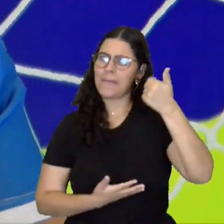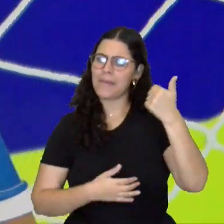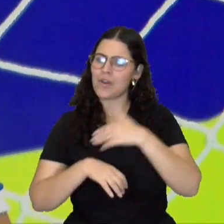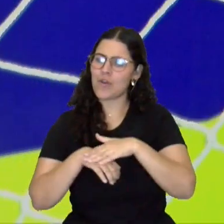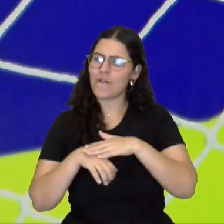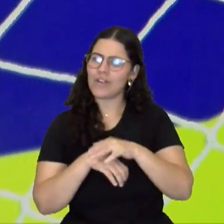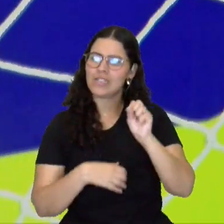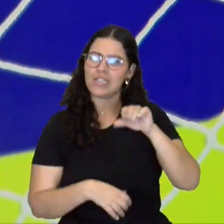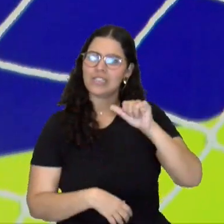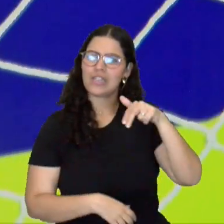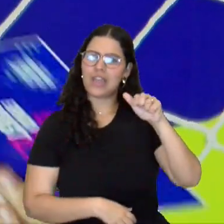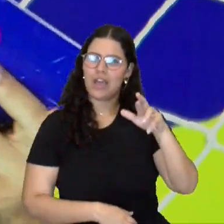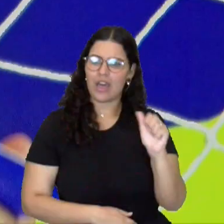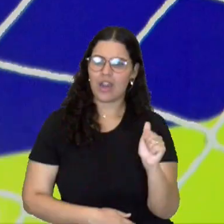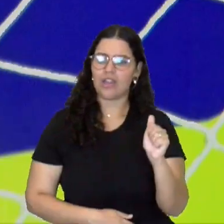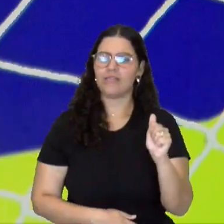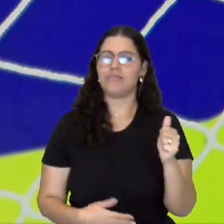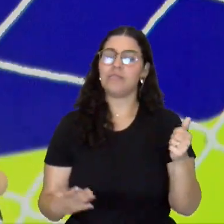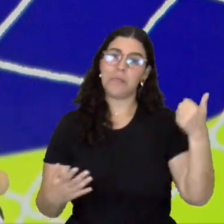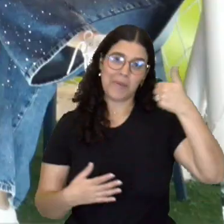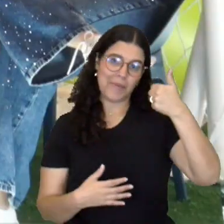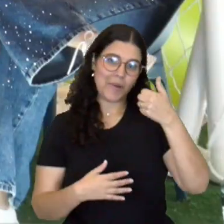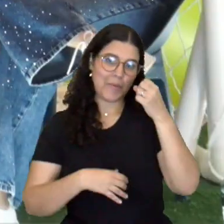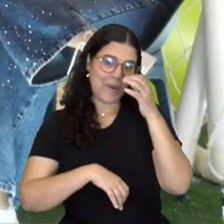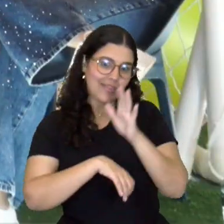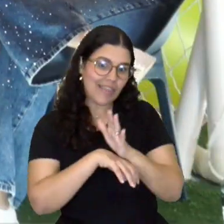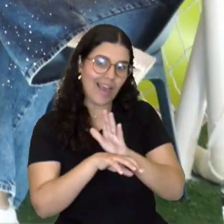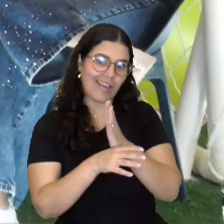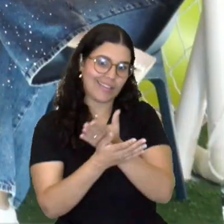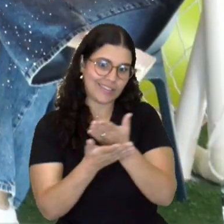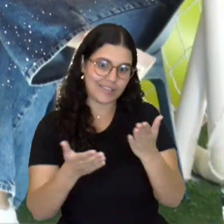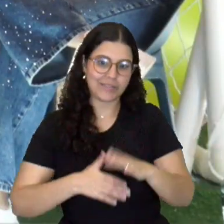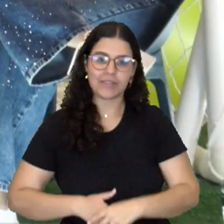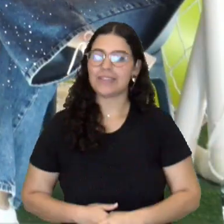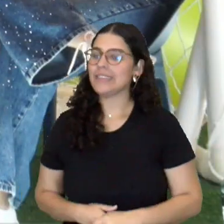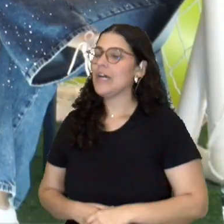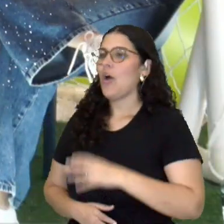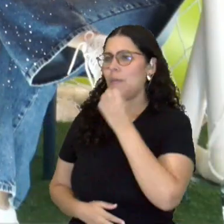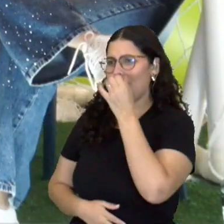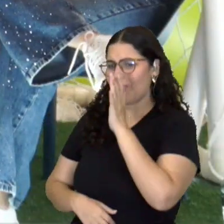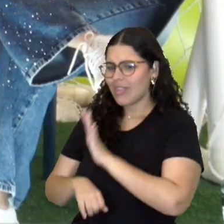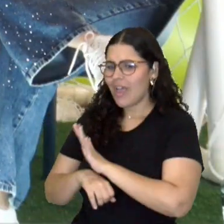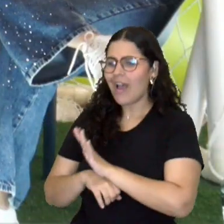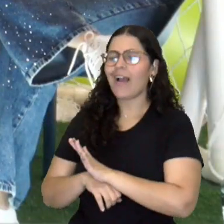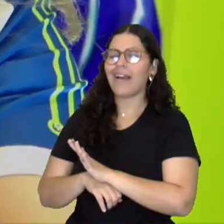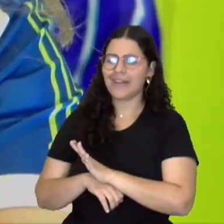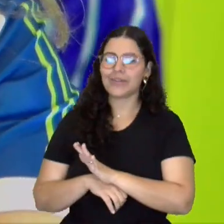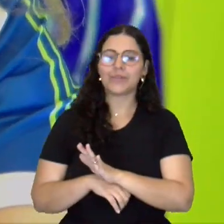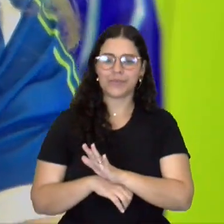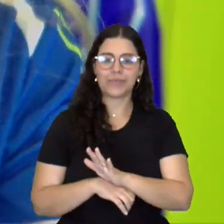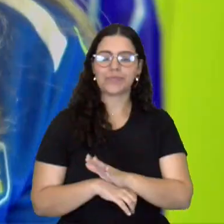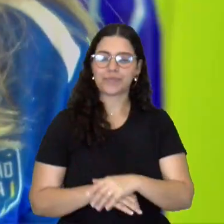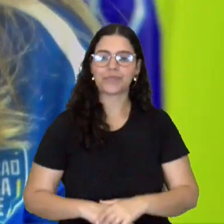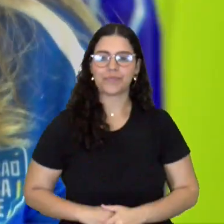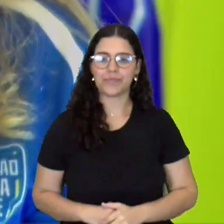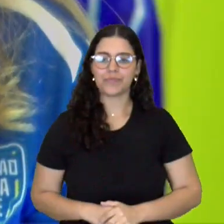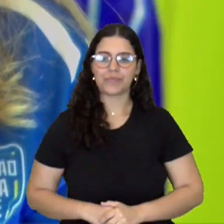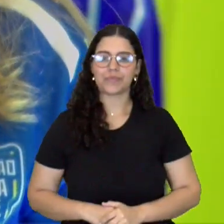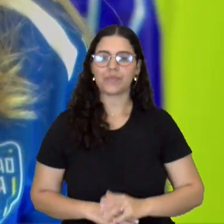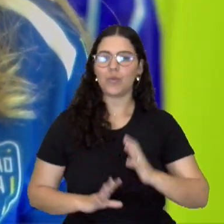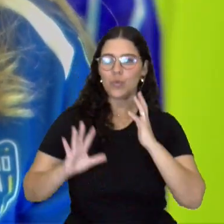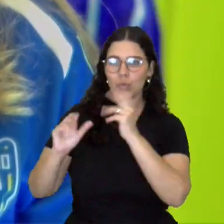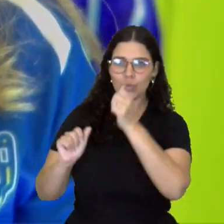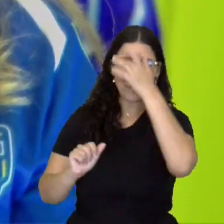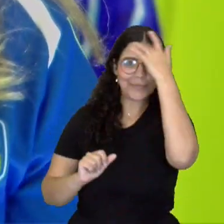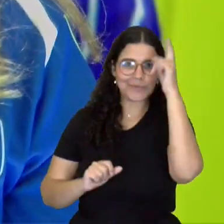dando boa tarde a todo mundo que está nos ouvindo. Boa tarde, Sinara. Boa tarde a todo mundo que está nos ouvindo, boa tarde aos professores